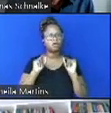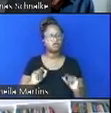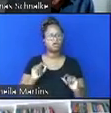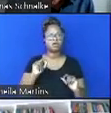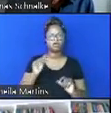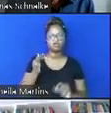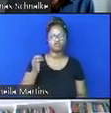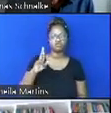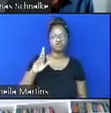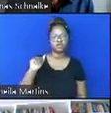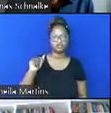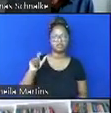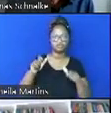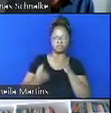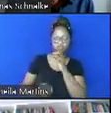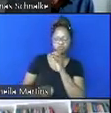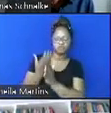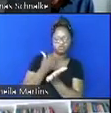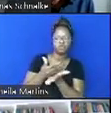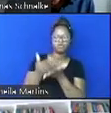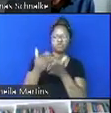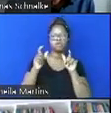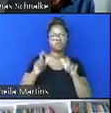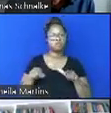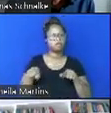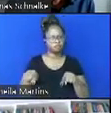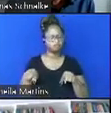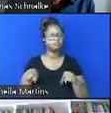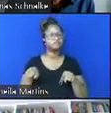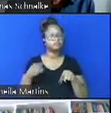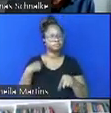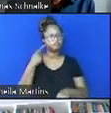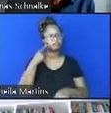Florença. E vemos